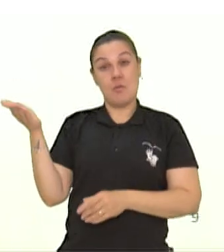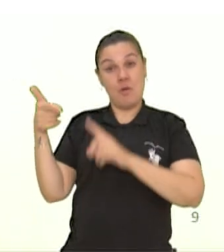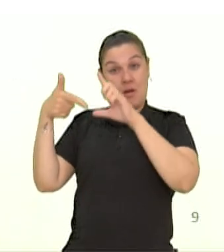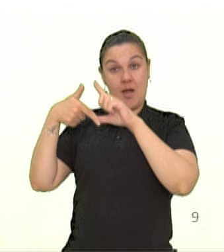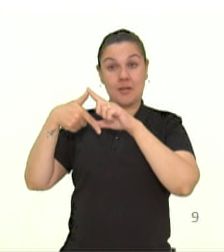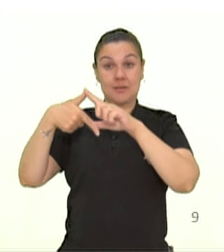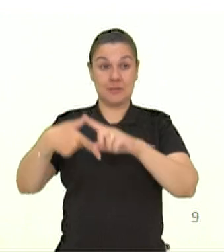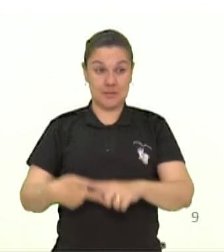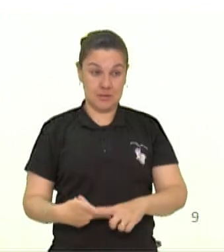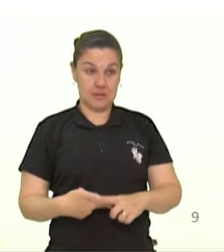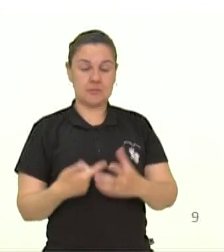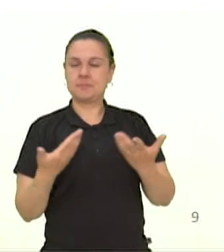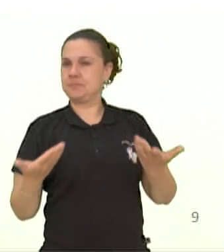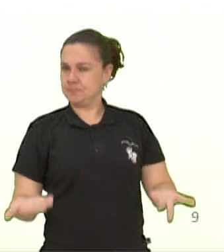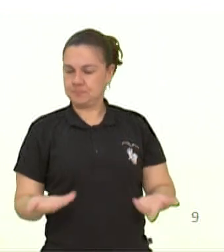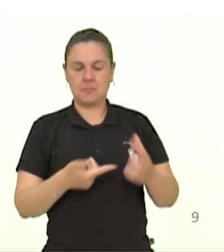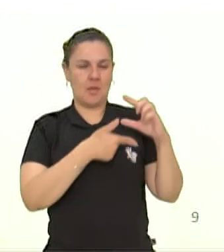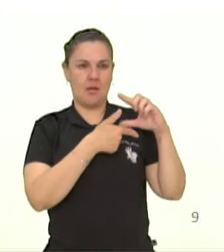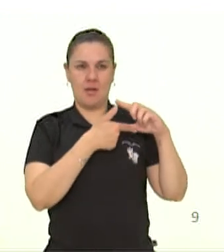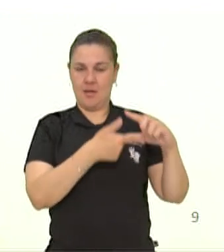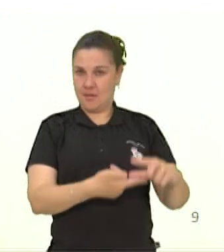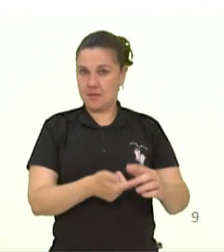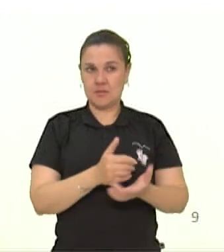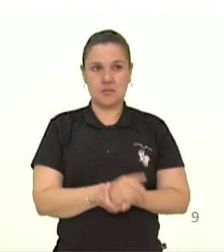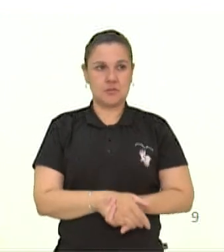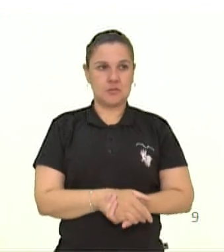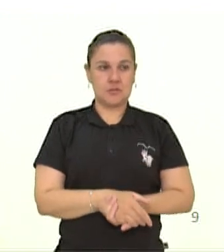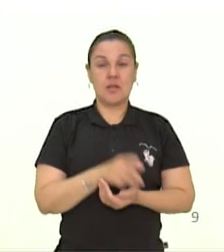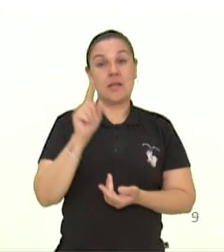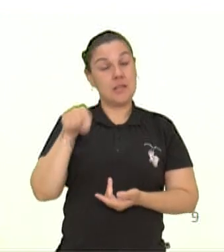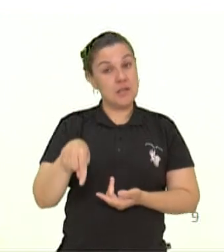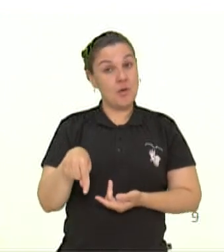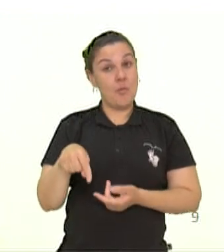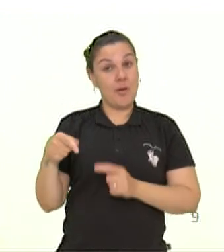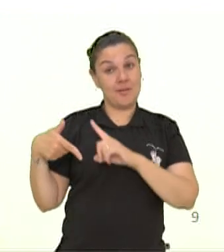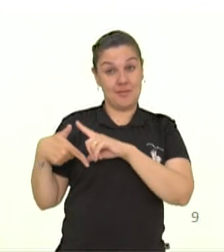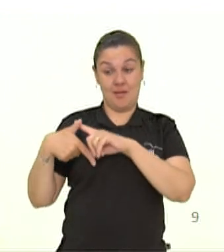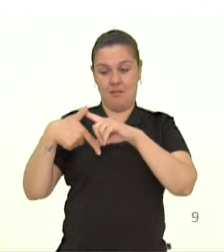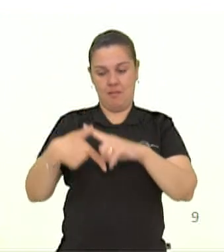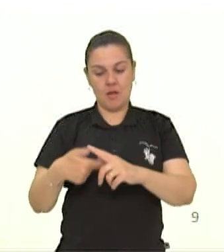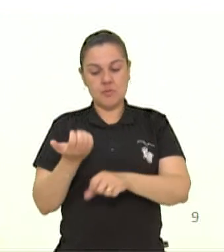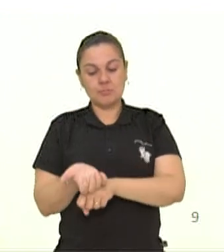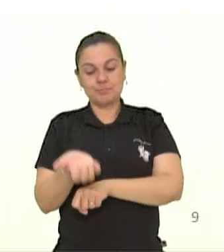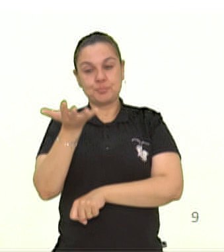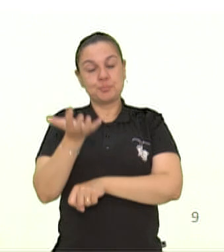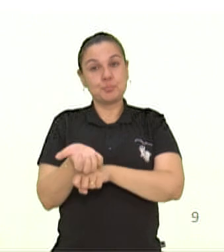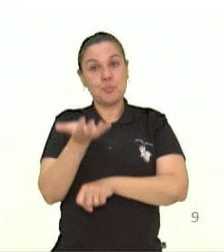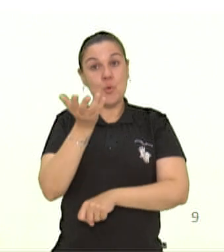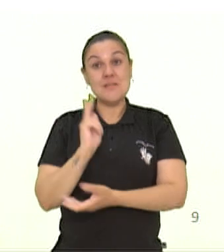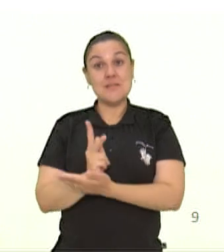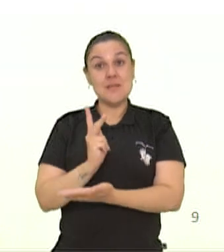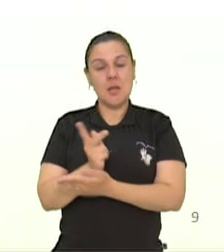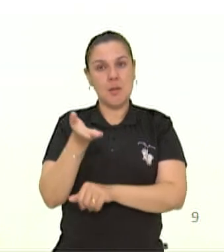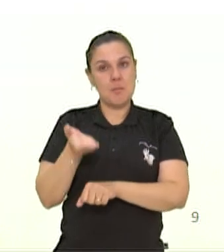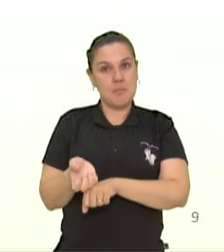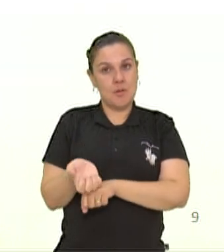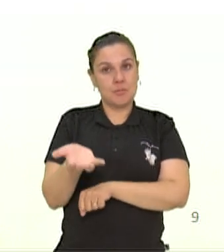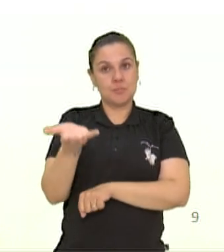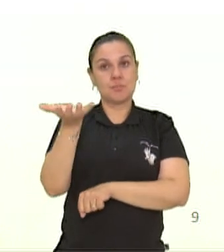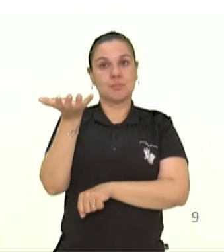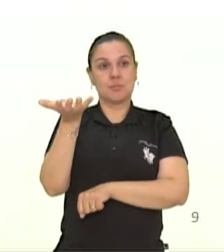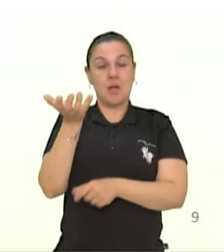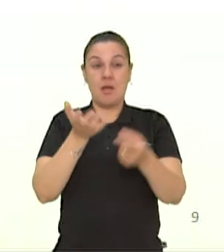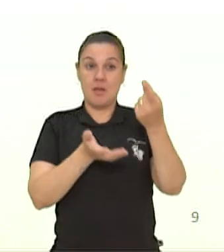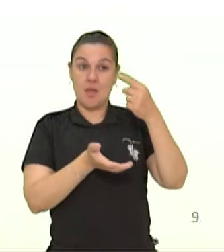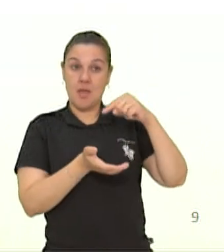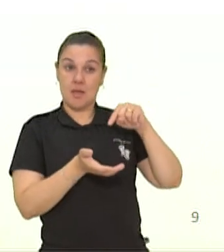a energia emitida para eles, cara, se dava de maneira contínua. A teoria quântica, pessoal, ele pensou